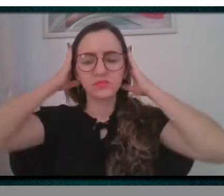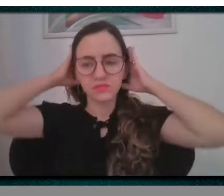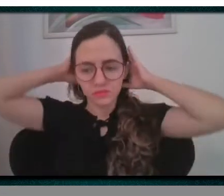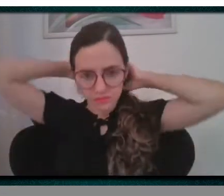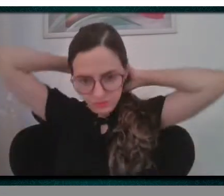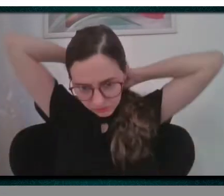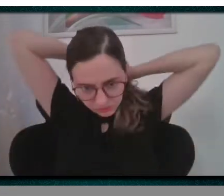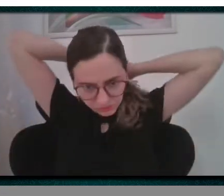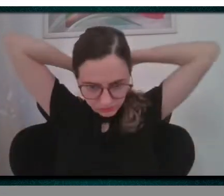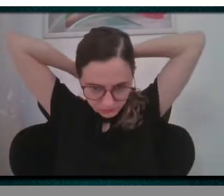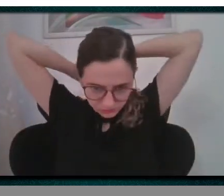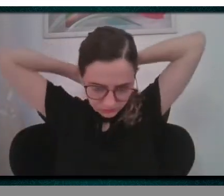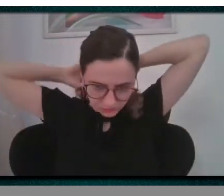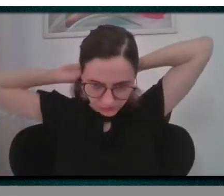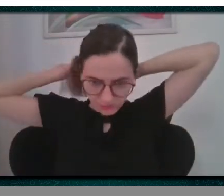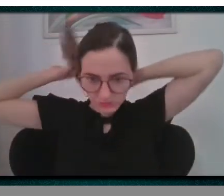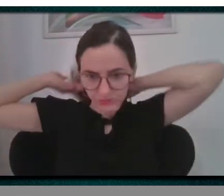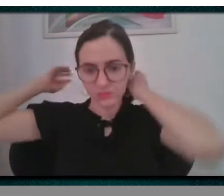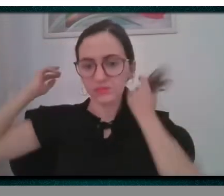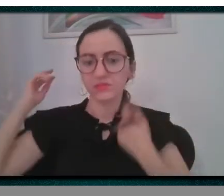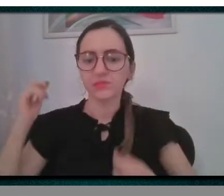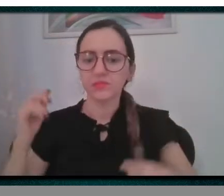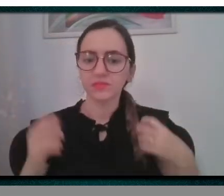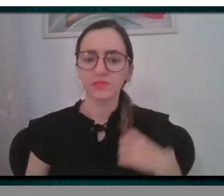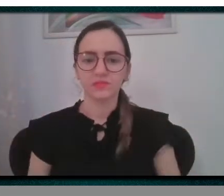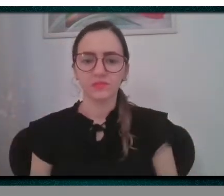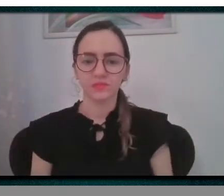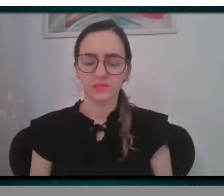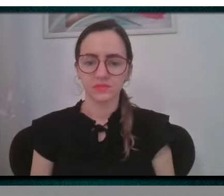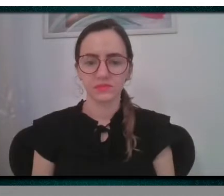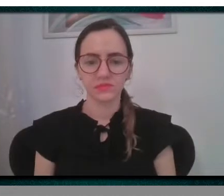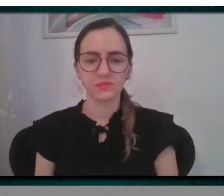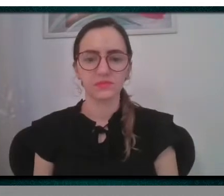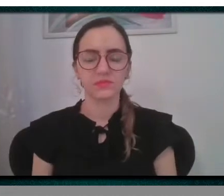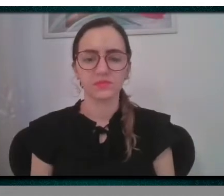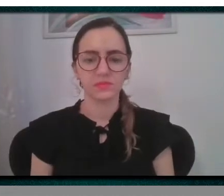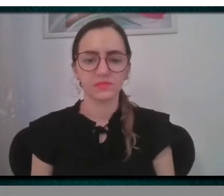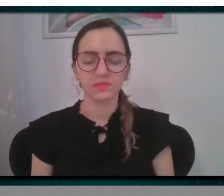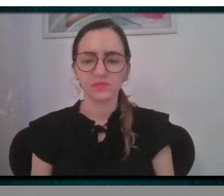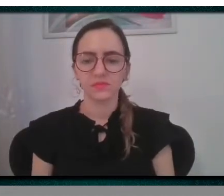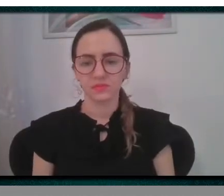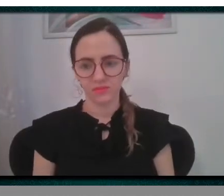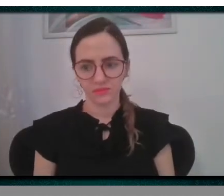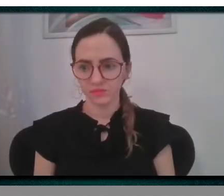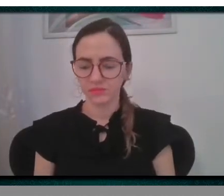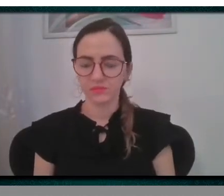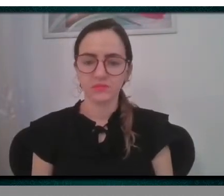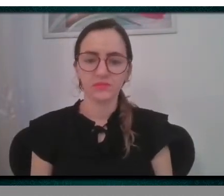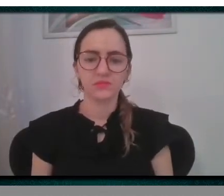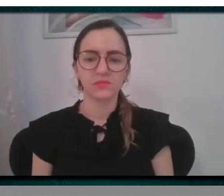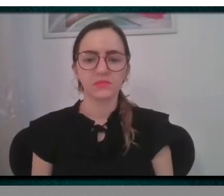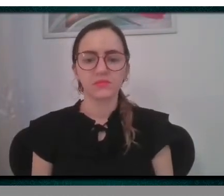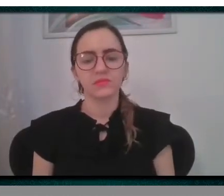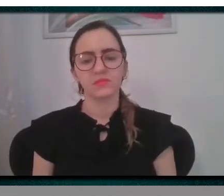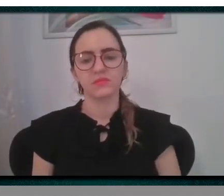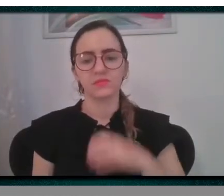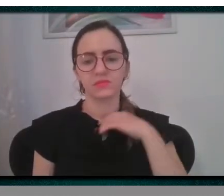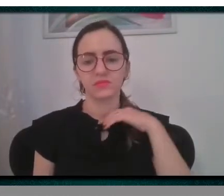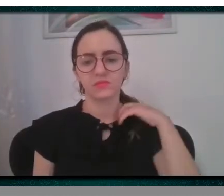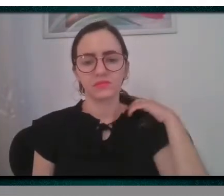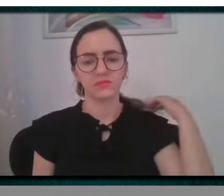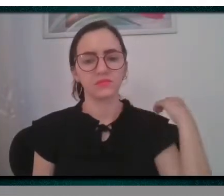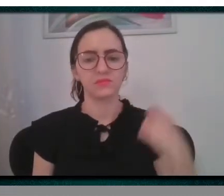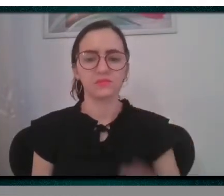base, tá? Não é diferente do ácido. Todo ácido, quanto